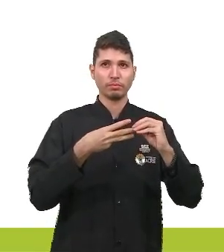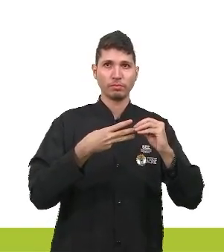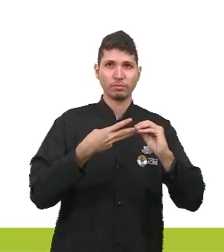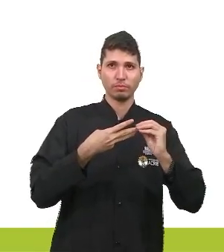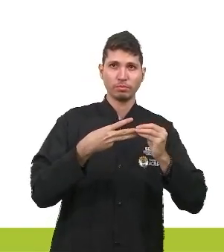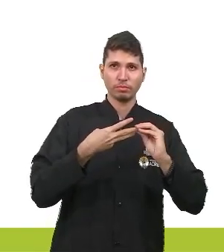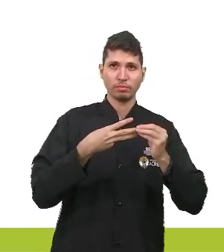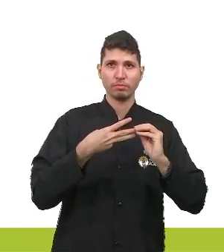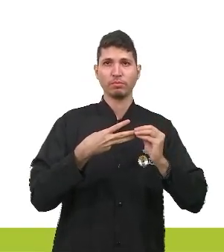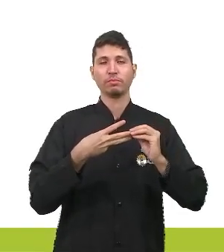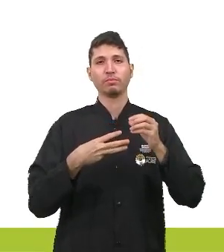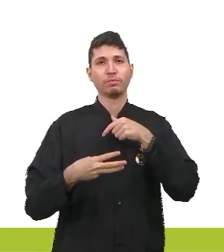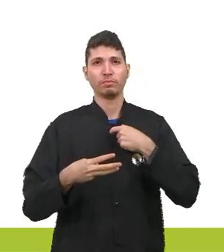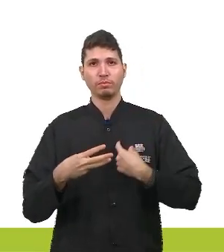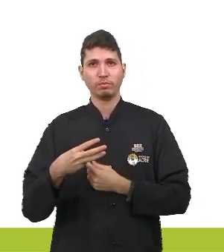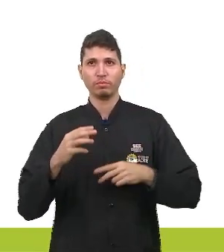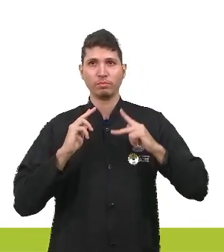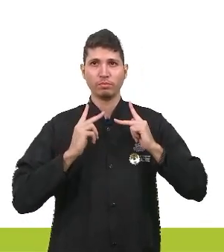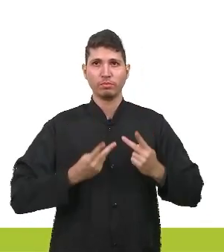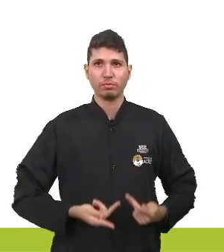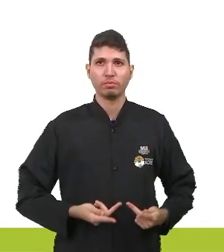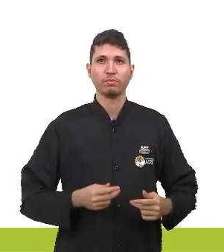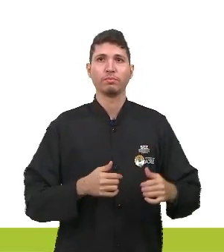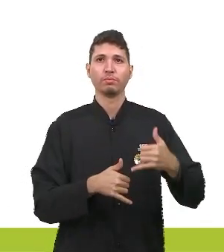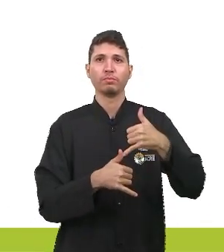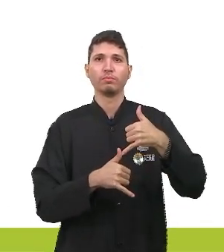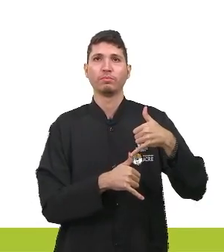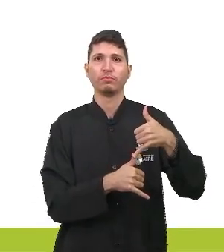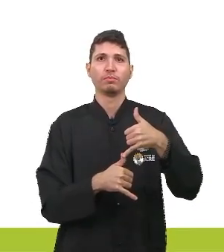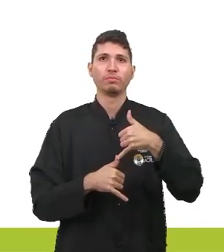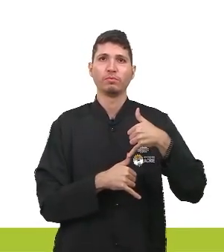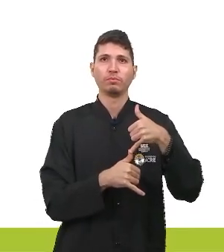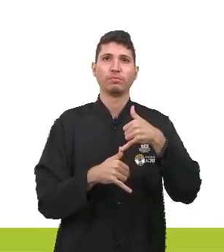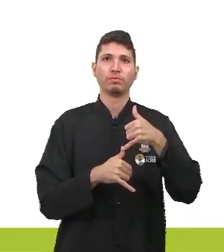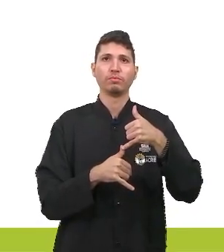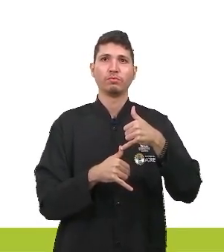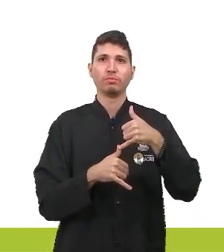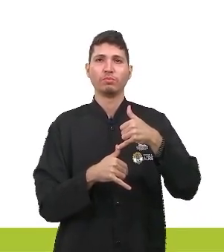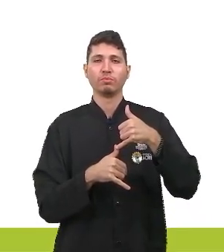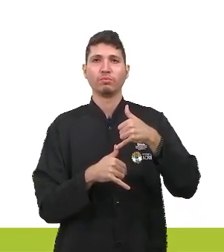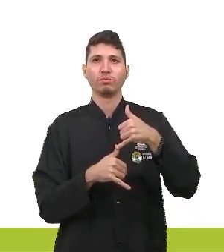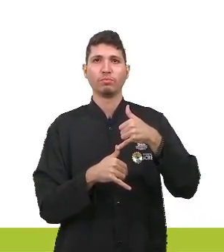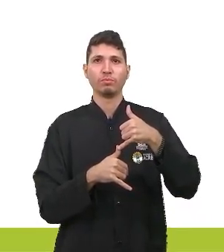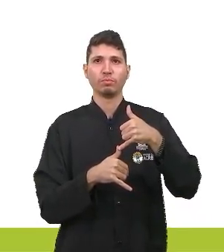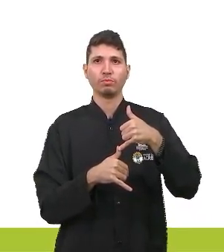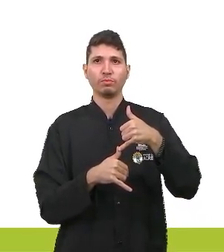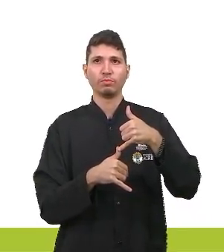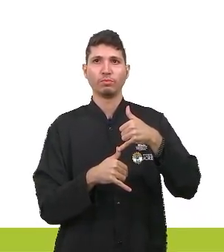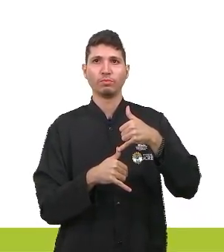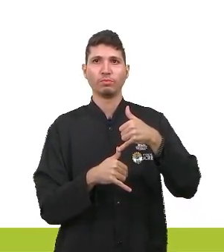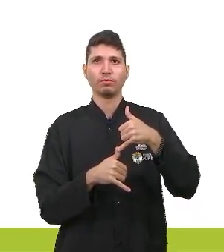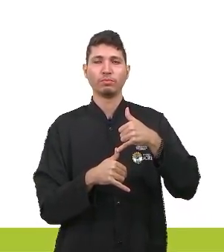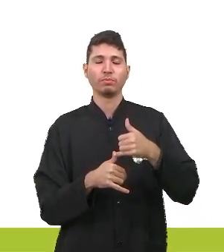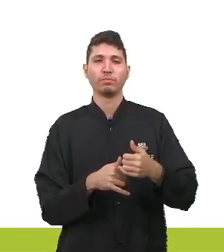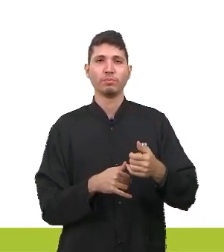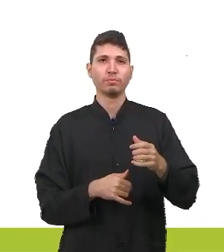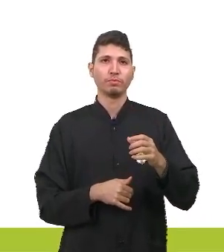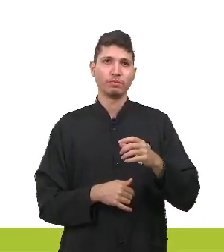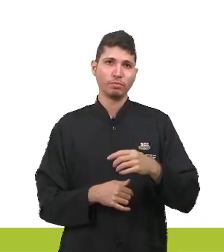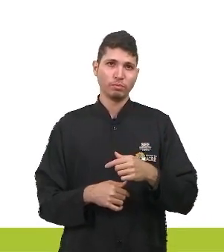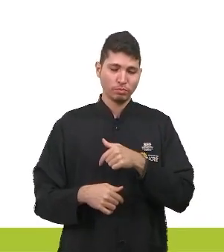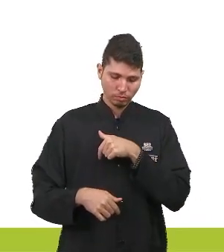lipídios, absorção, quem faz a absorção, falamos antes, o intestino delgado,